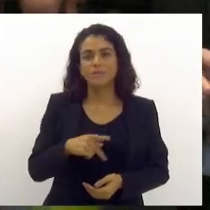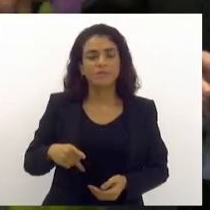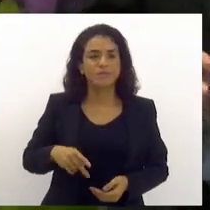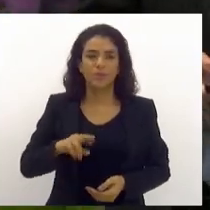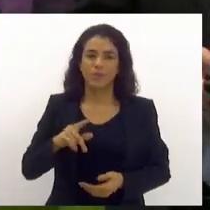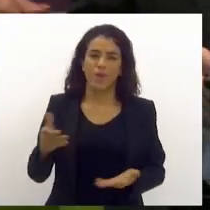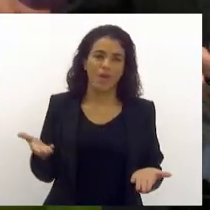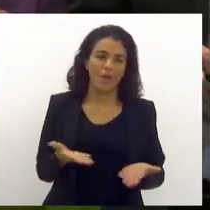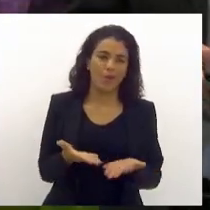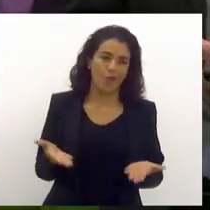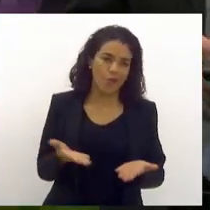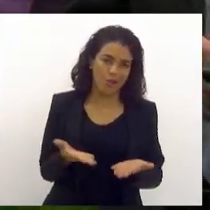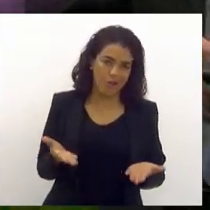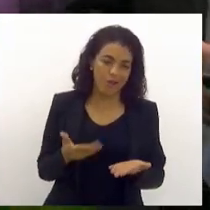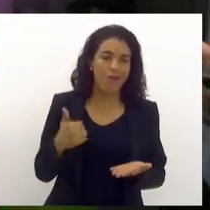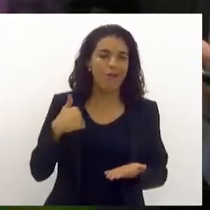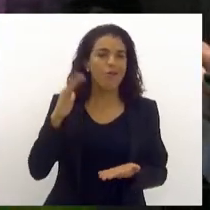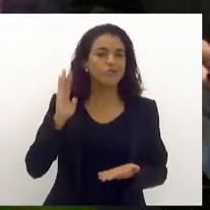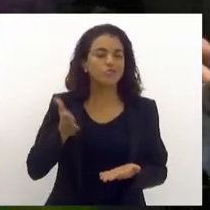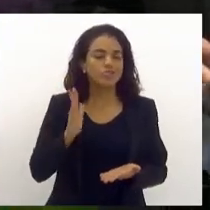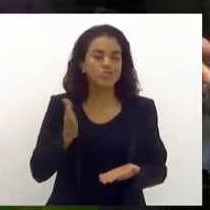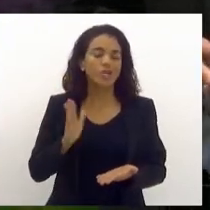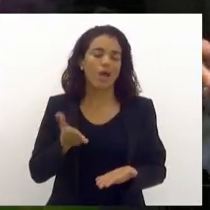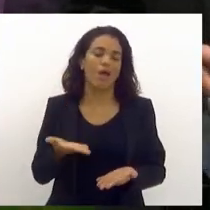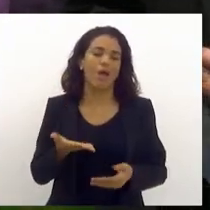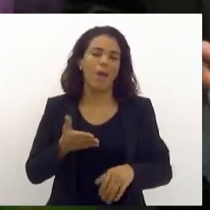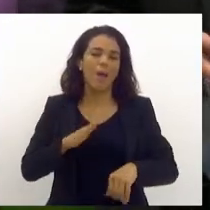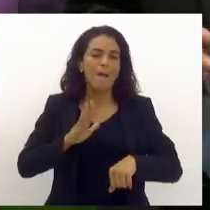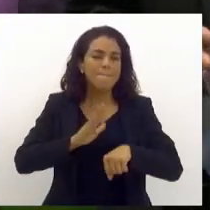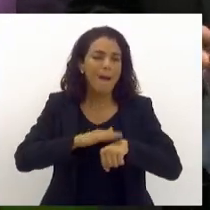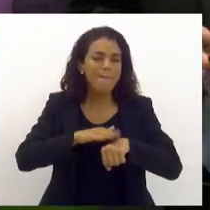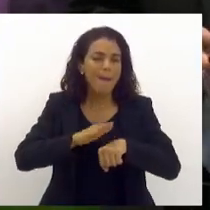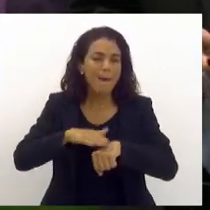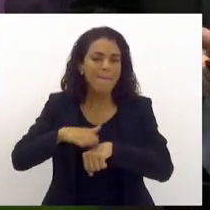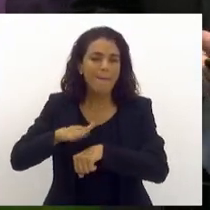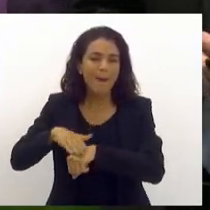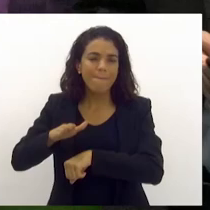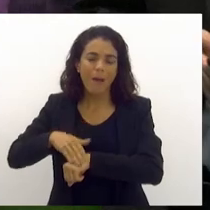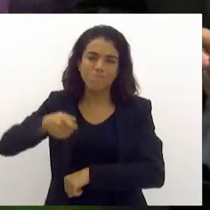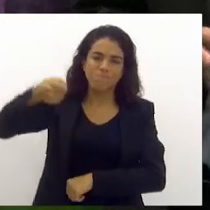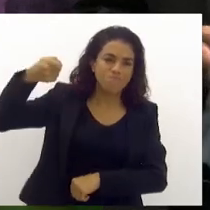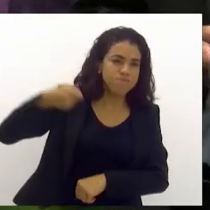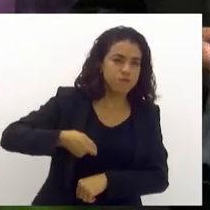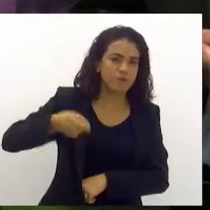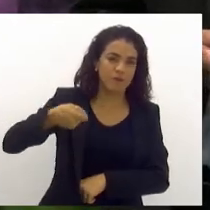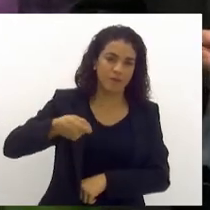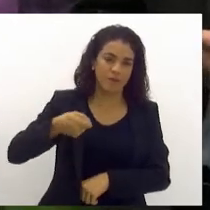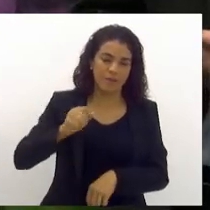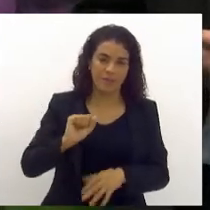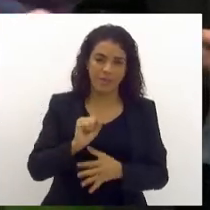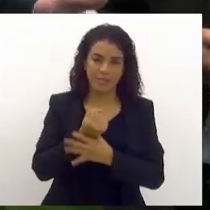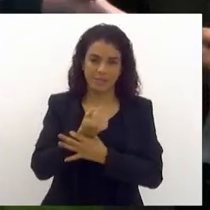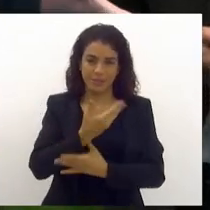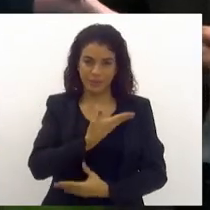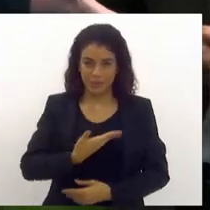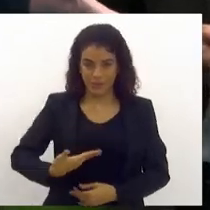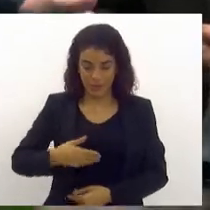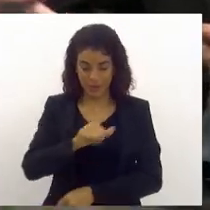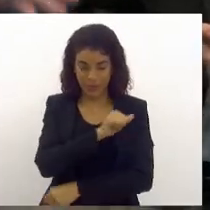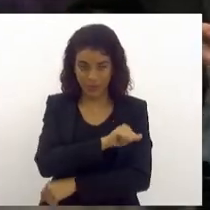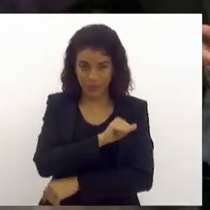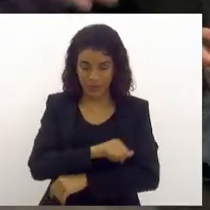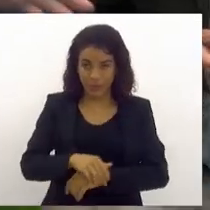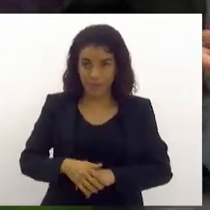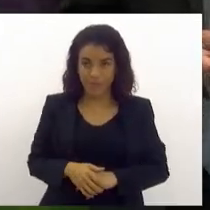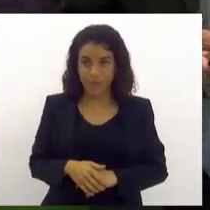hoje que eu venho cobrando pulso firme na segurança pública do Rio de Janeiro. Infelizmente,